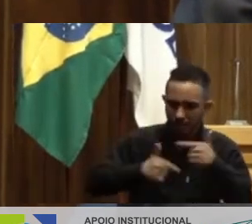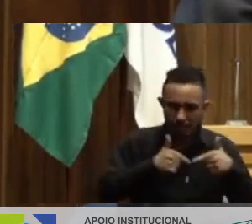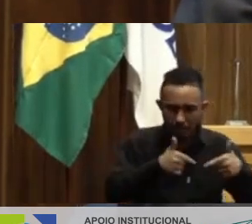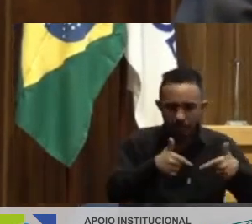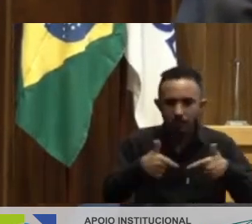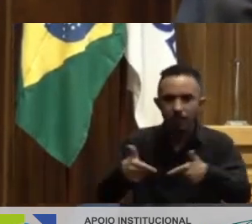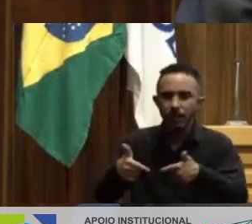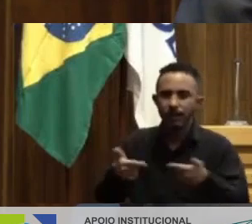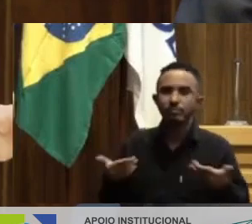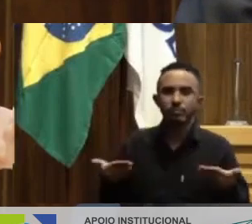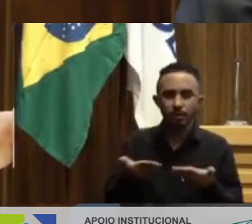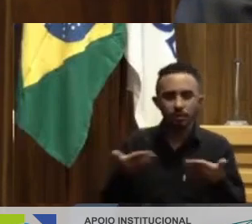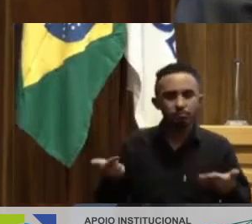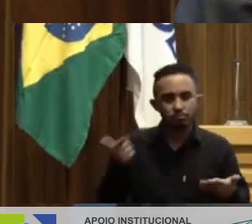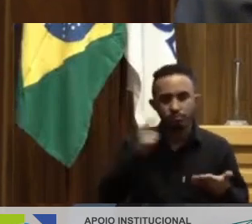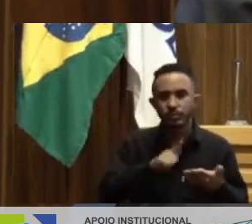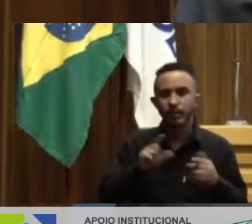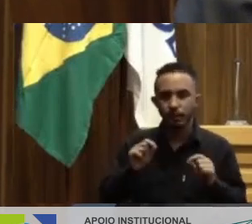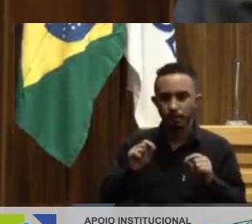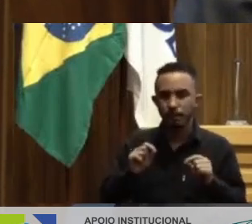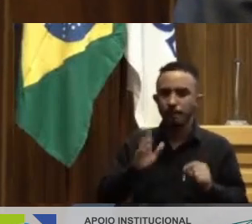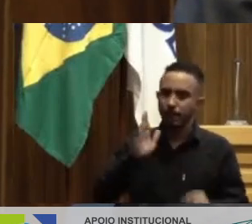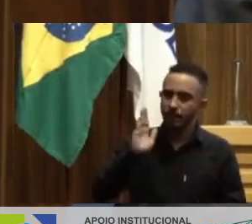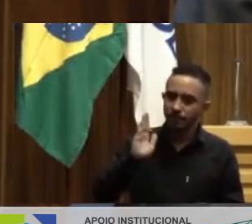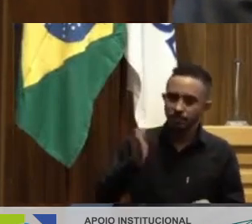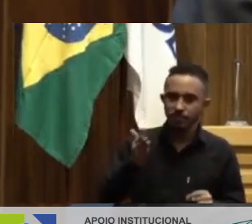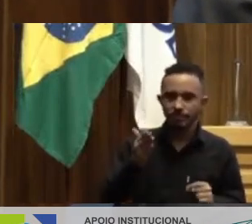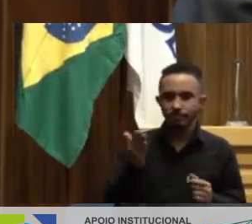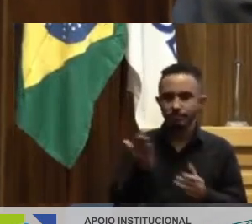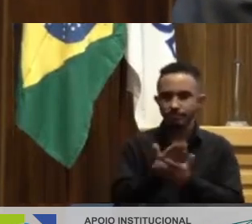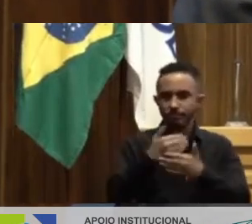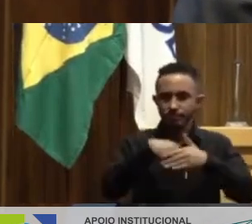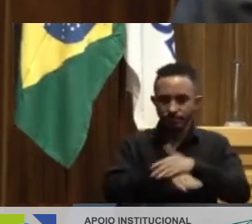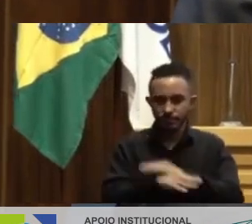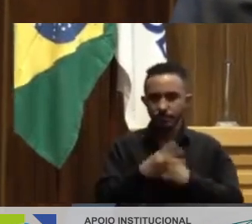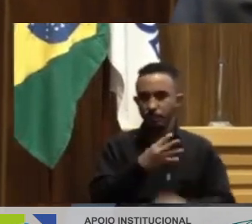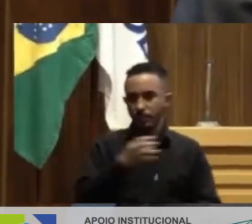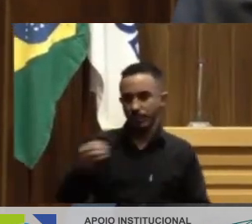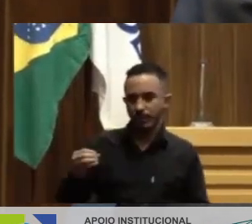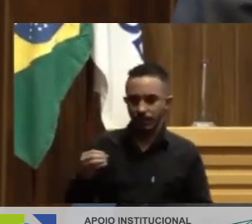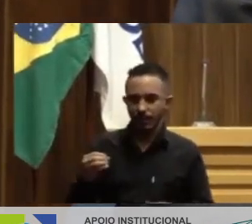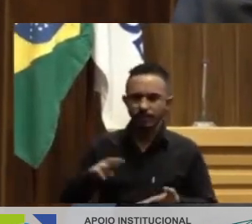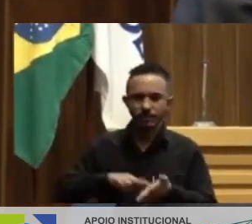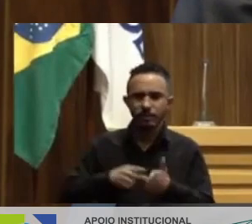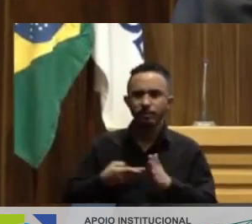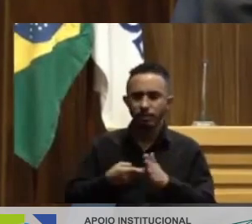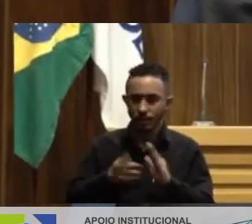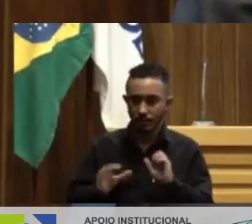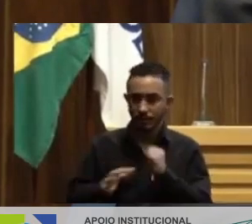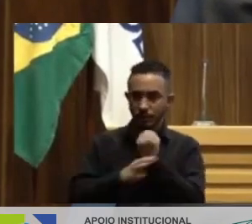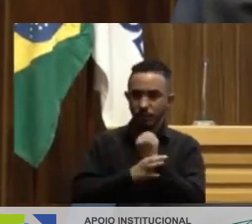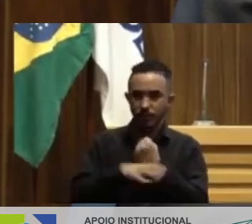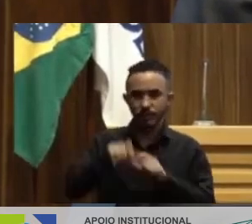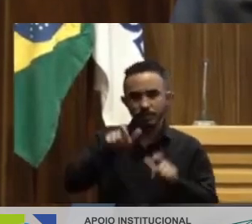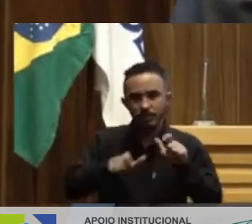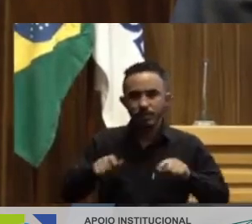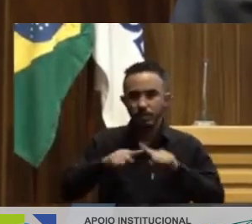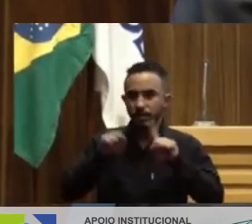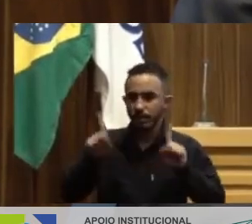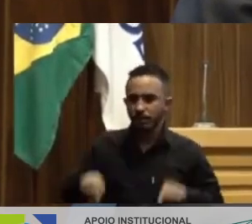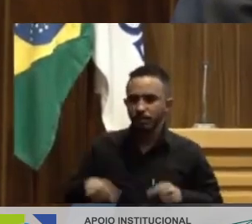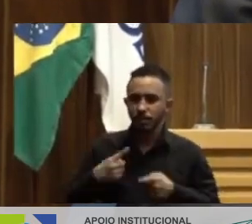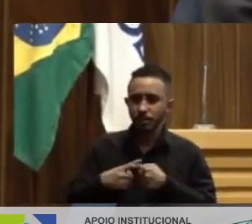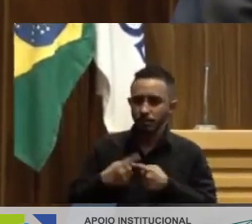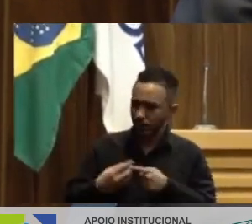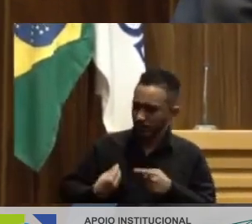nós conseguimos já arquivar uns 400. E isso dá muito mais segurança ao servidor, que viveu